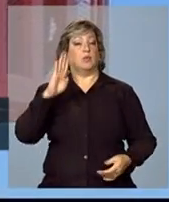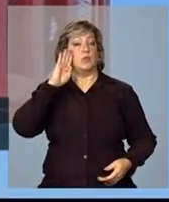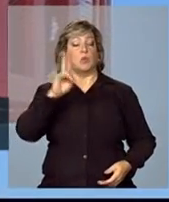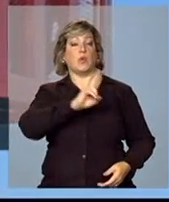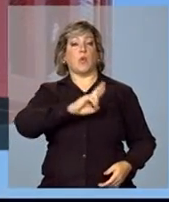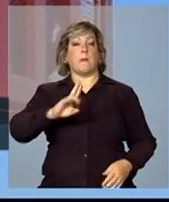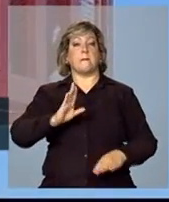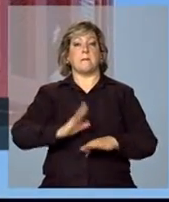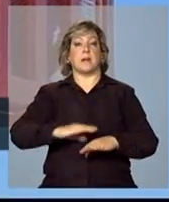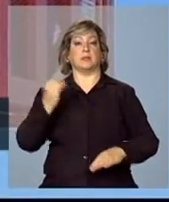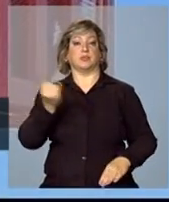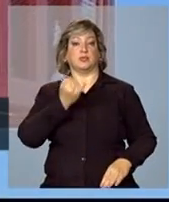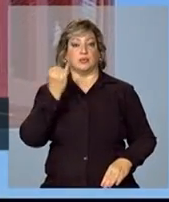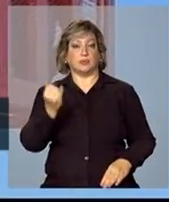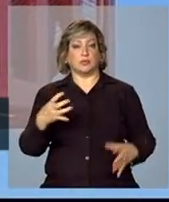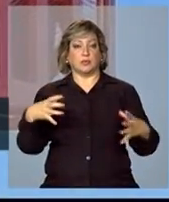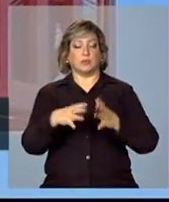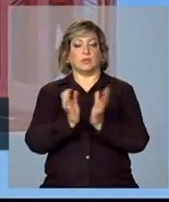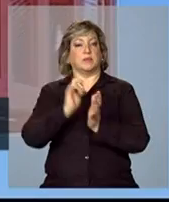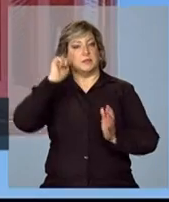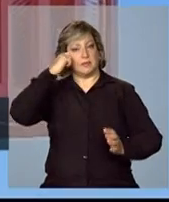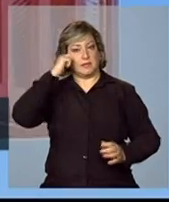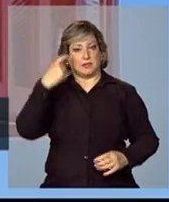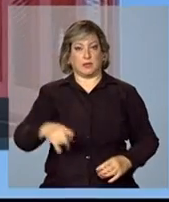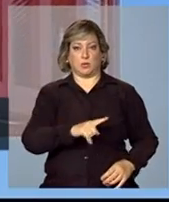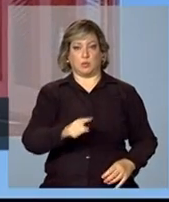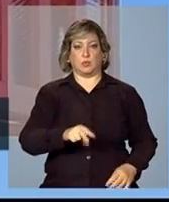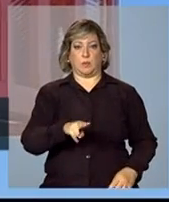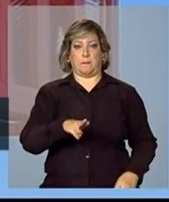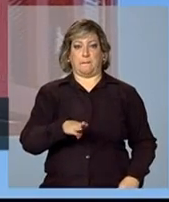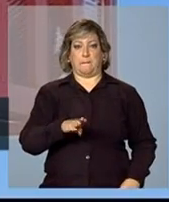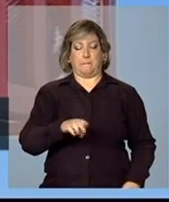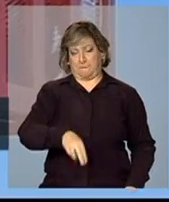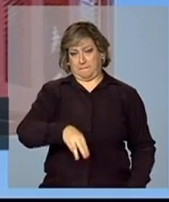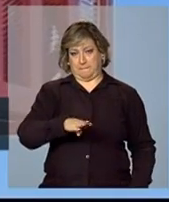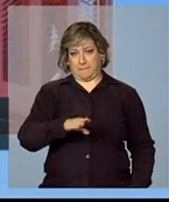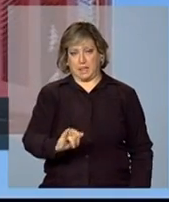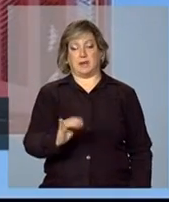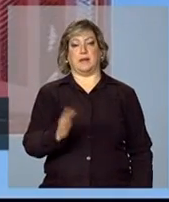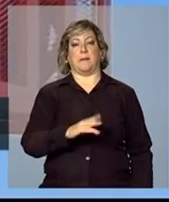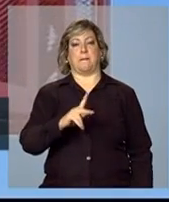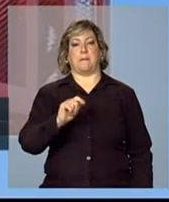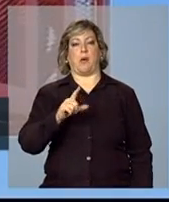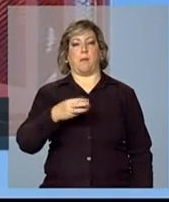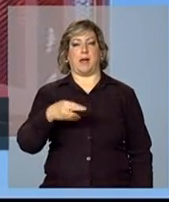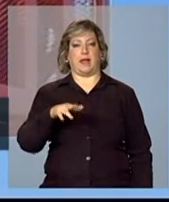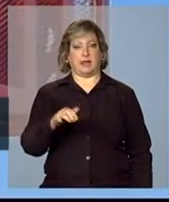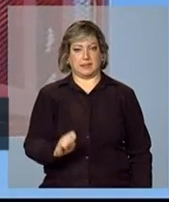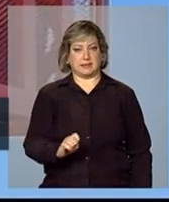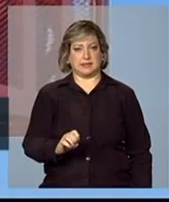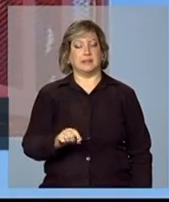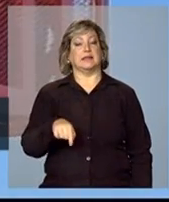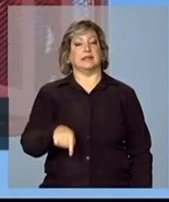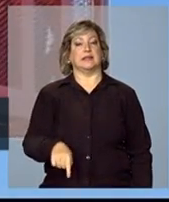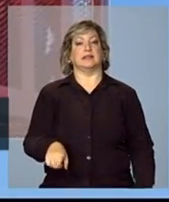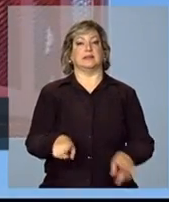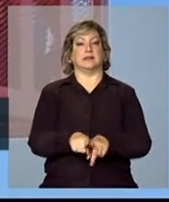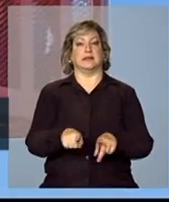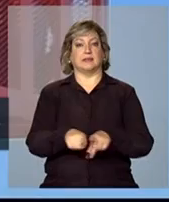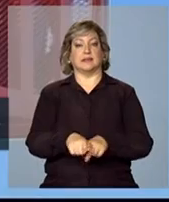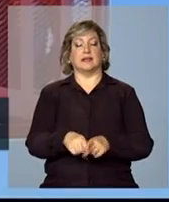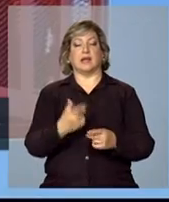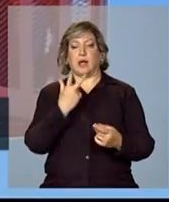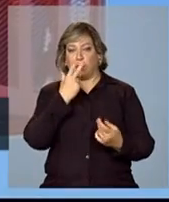da resistência negra no Brasil colonial Zumbi dos Palmares e ele é do tipo suz